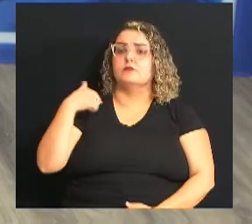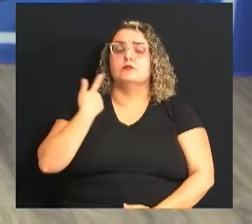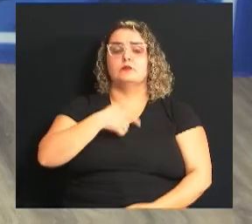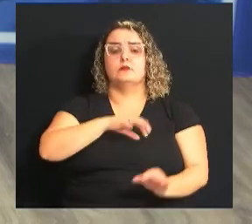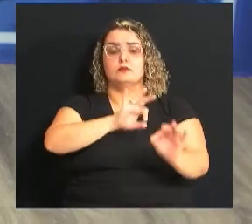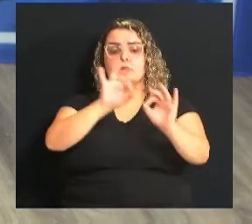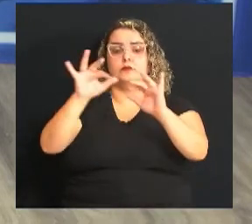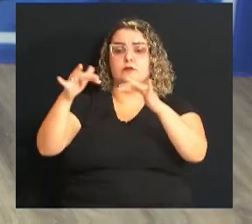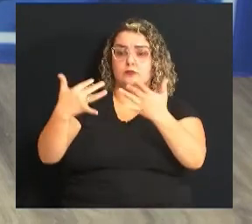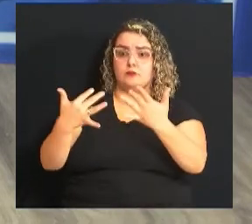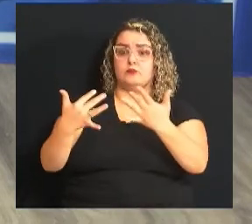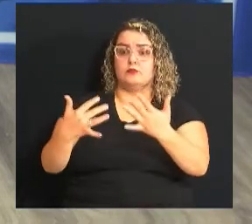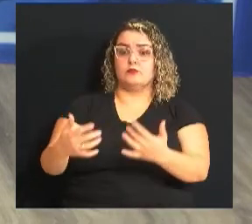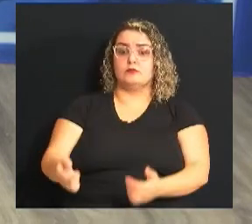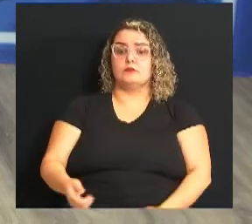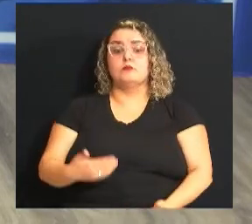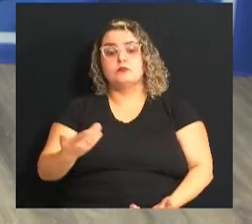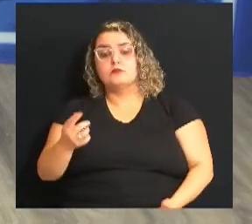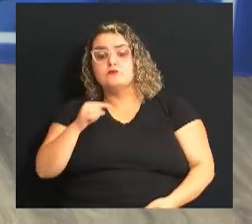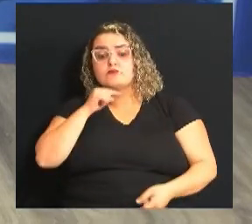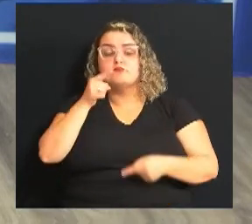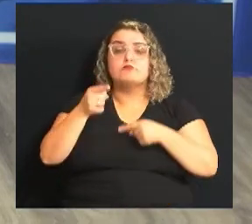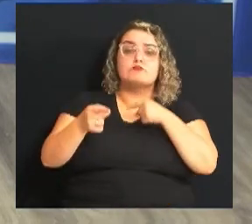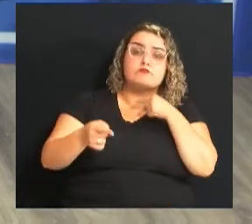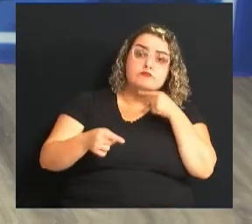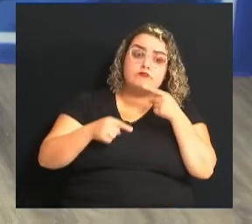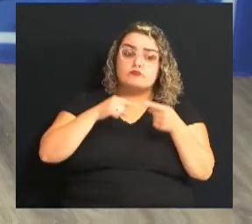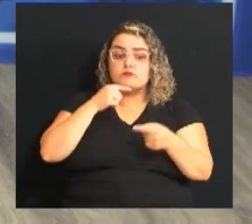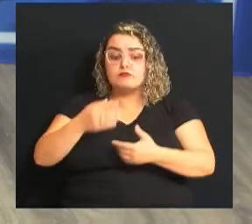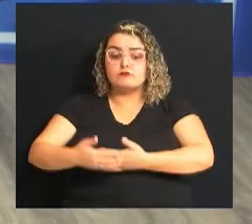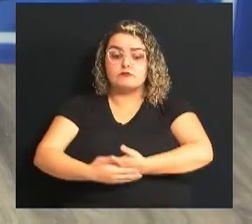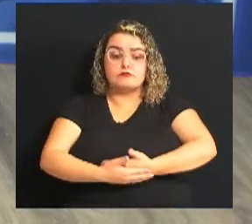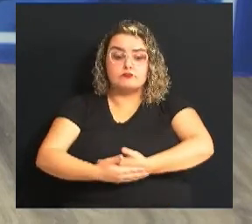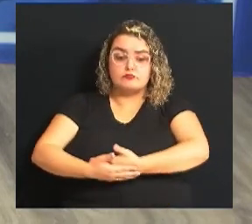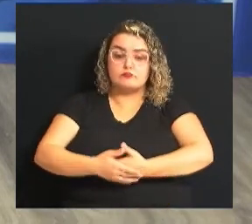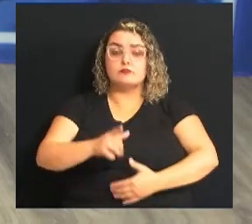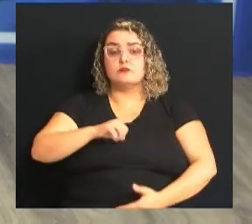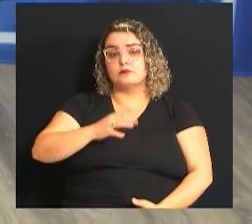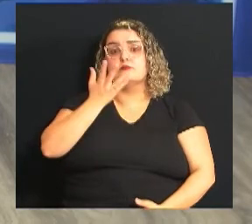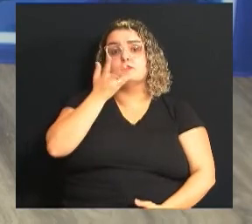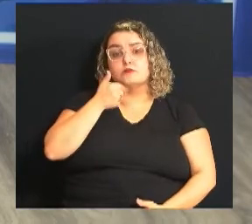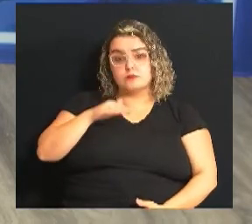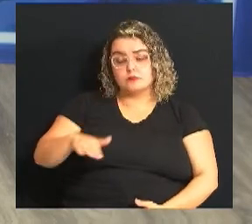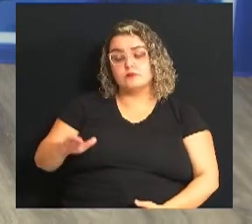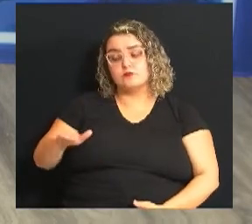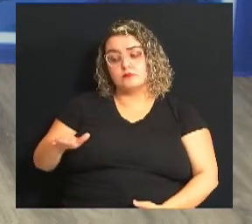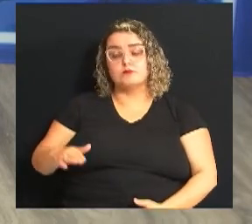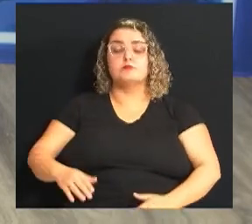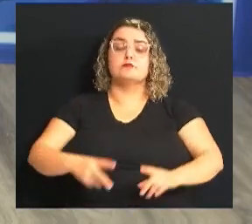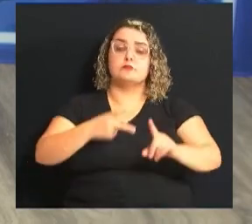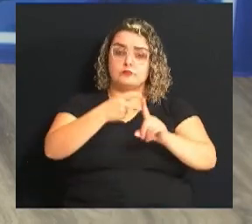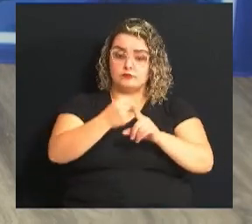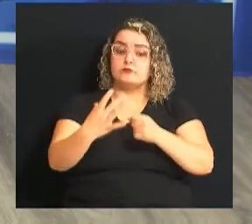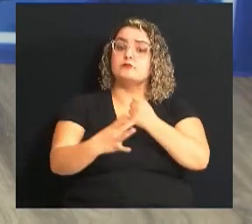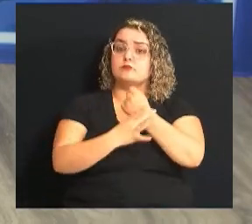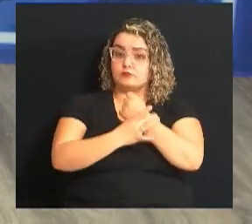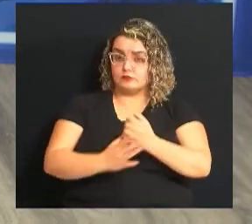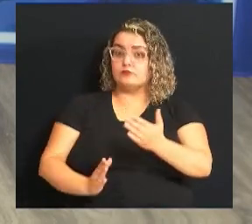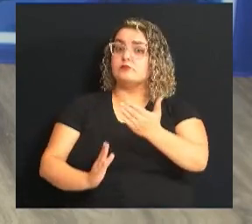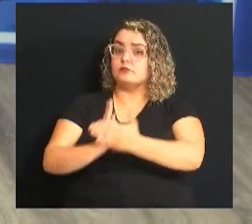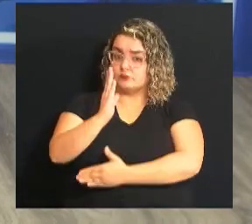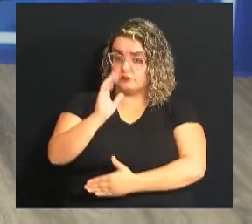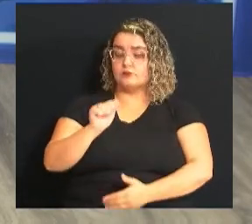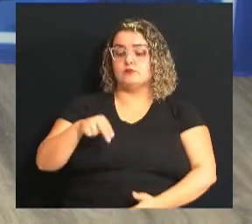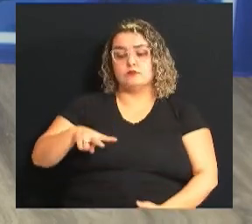para quem ainda fica em dúvida, para quem tem bebê, para quem tem criança em casa, vacina segura aprovada pela Anvisa.